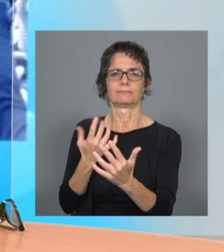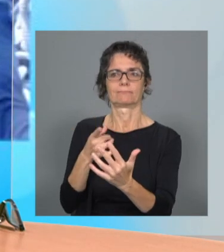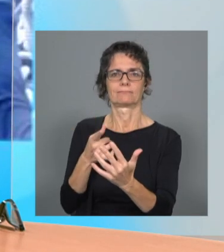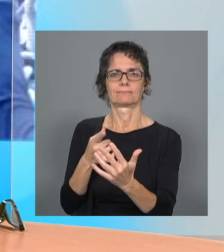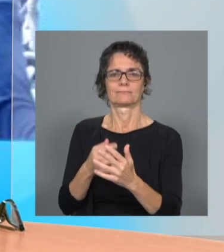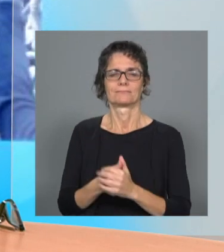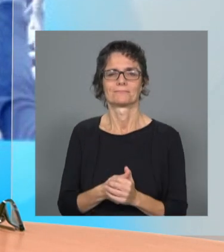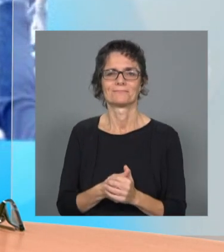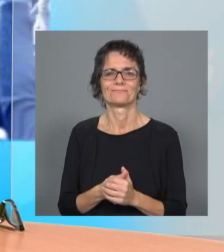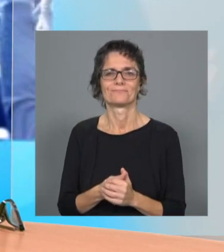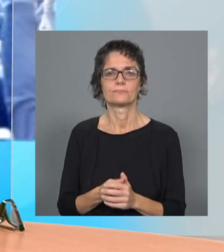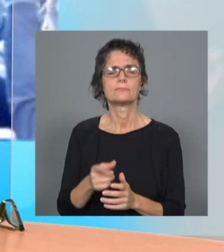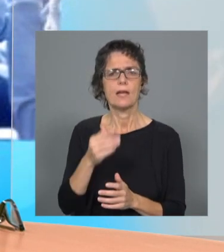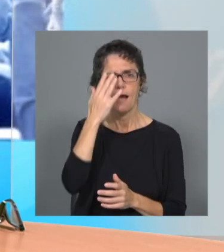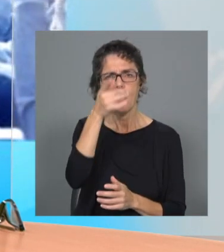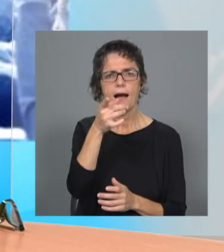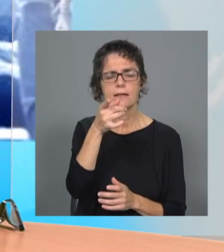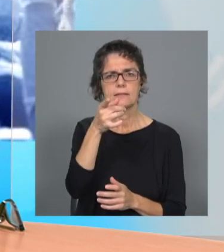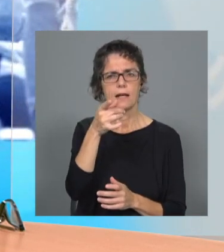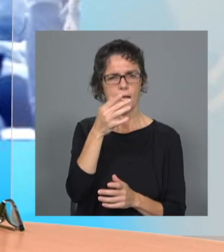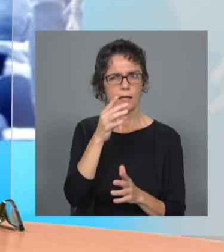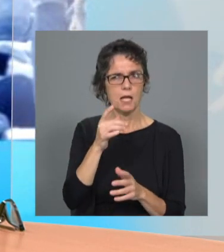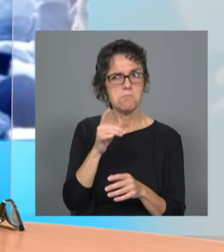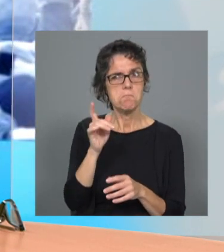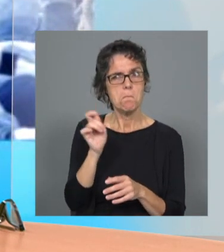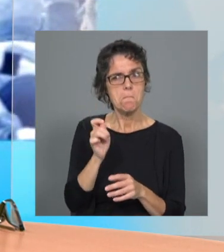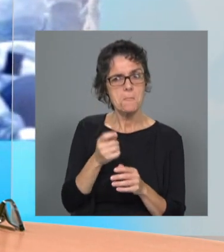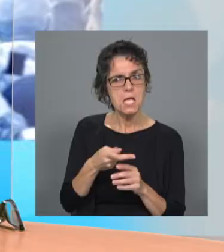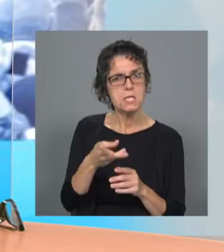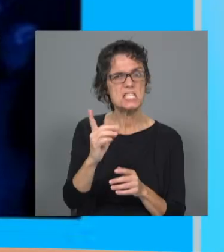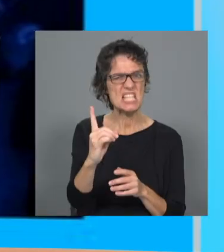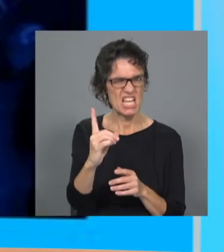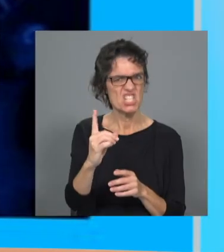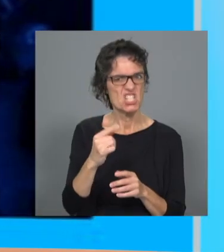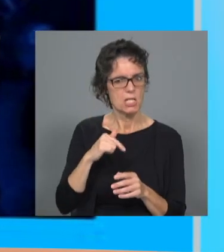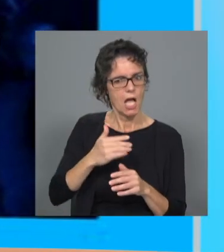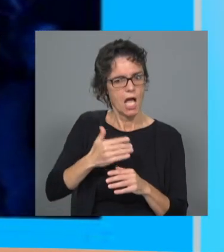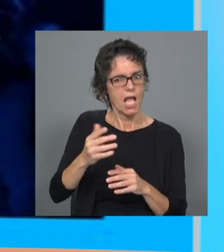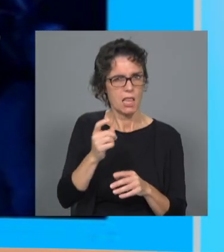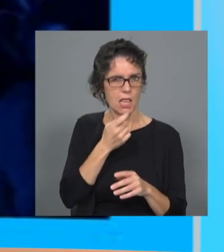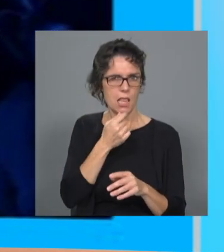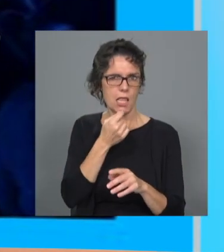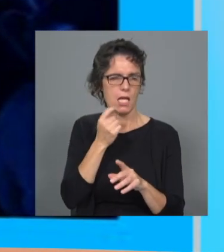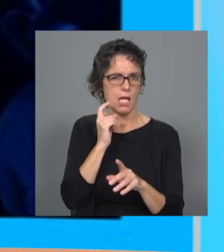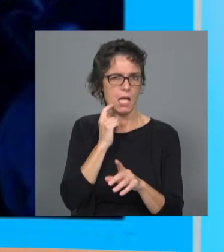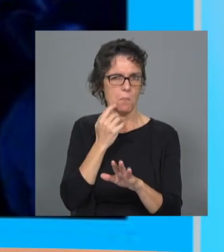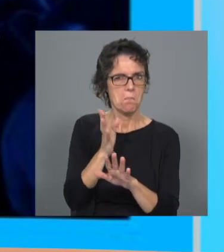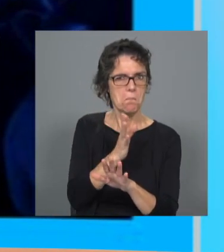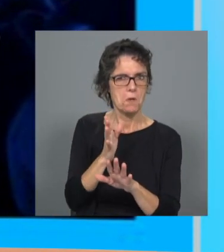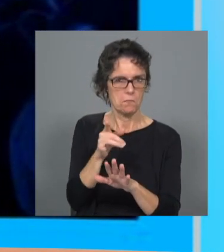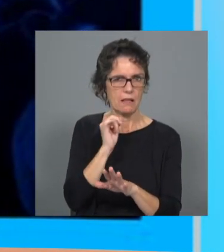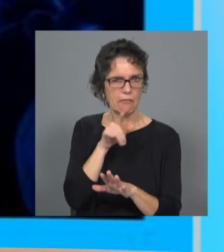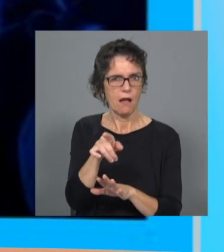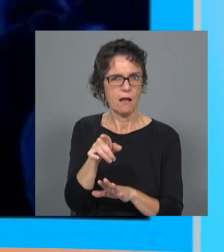escuta em 6 meses, daqui até abril? Uma das questões que nós trazemos e que convido as pessoas a ver, e eu 70